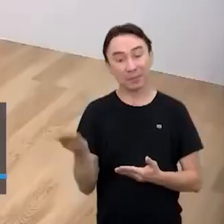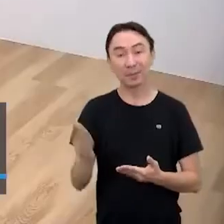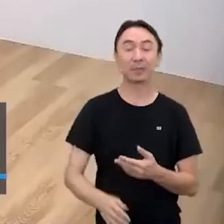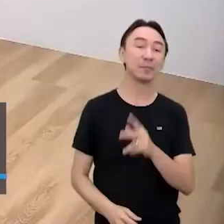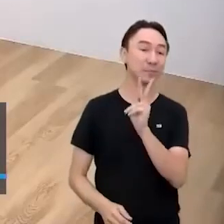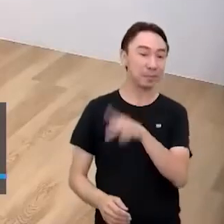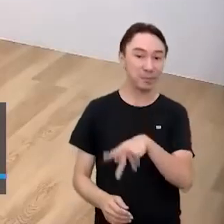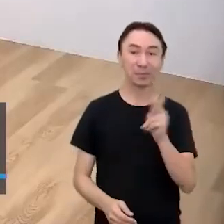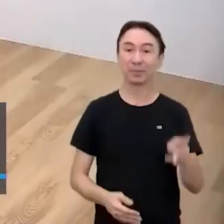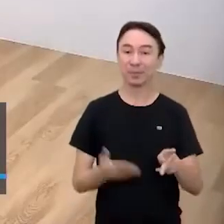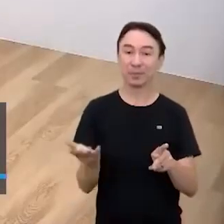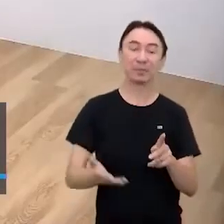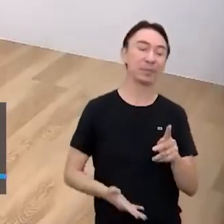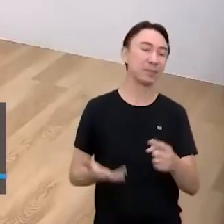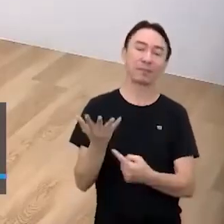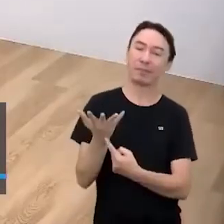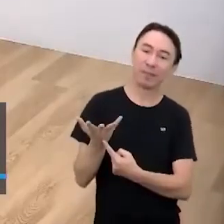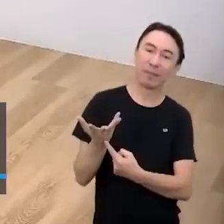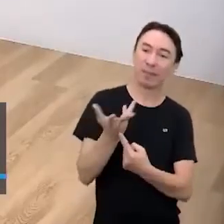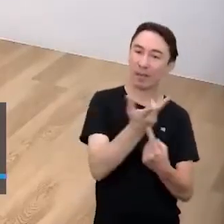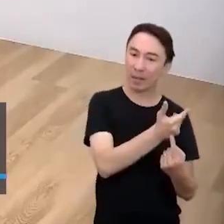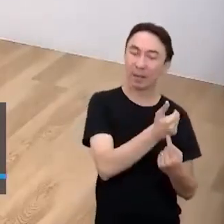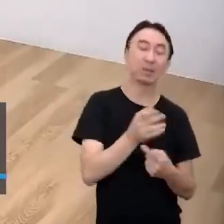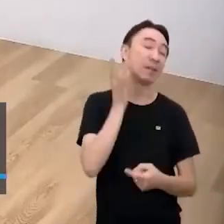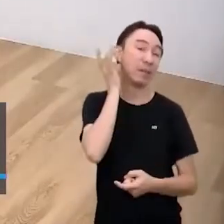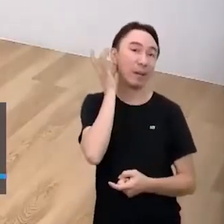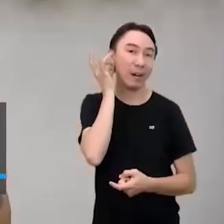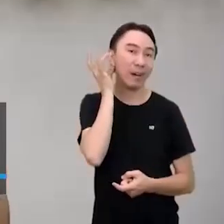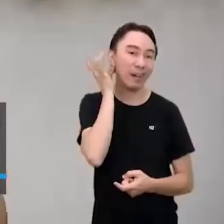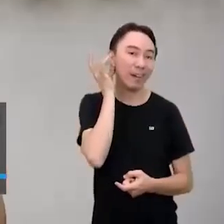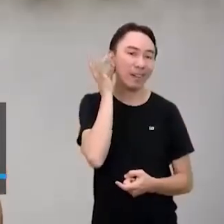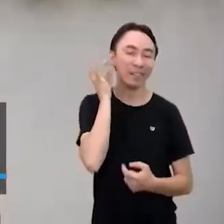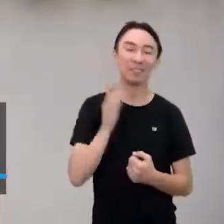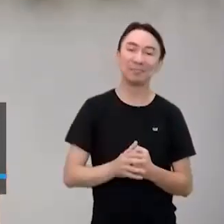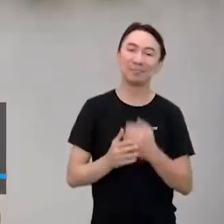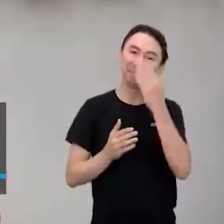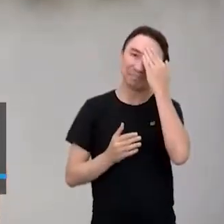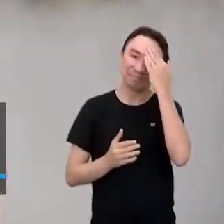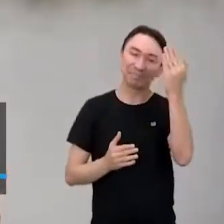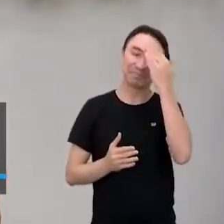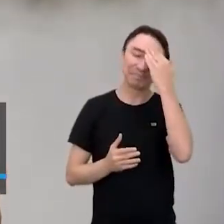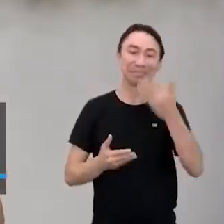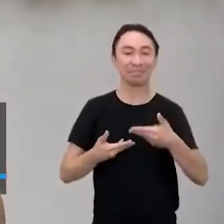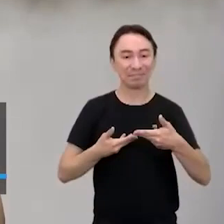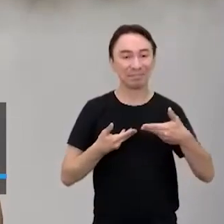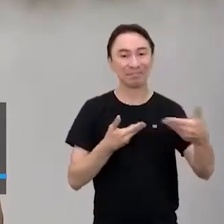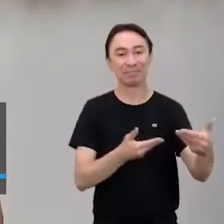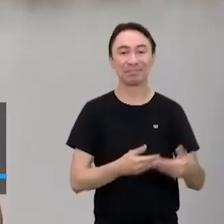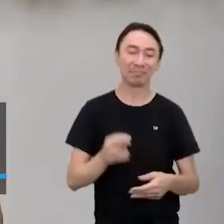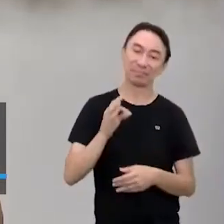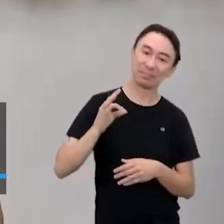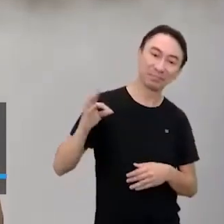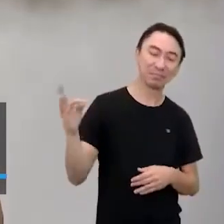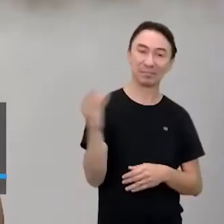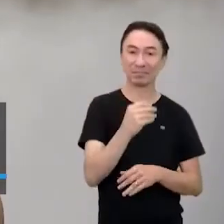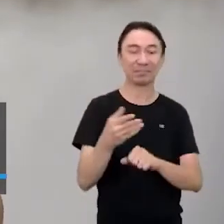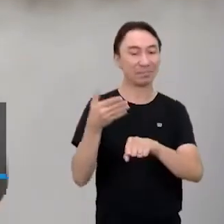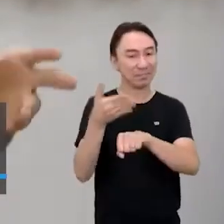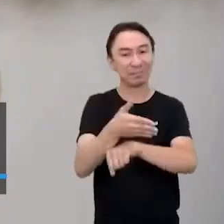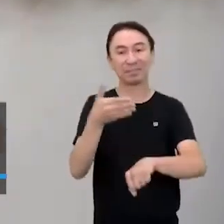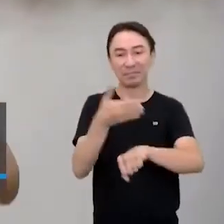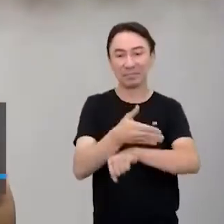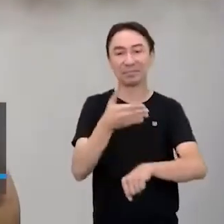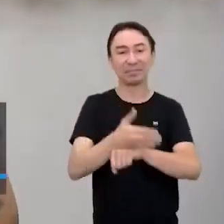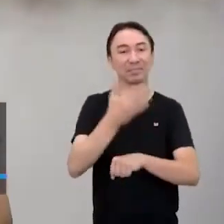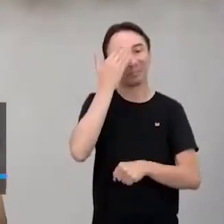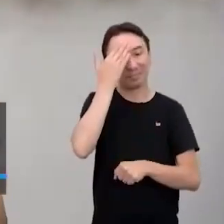professor Anderson? Tudo bem, professor Alcides, agradeço aí o convite e muito obrigado aí, pessoal, pela participação também. Vai ser muita